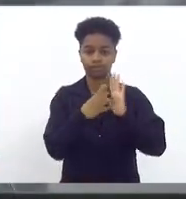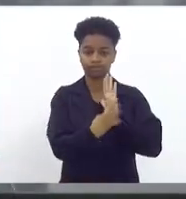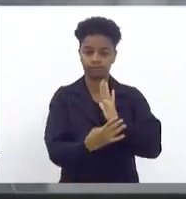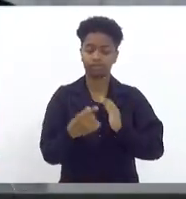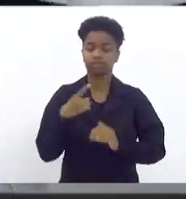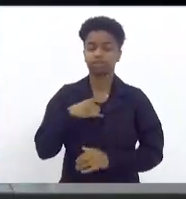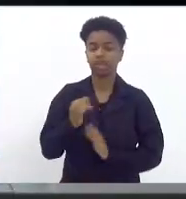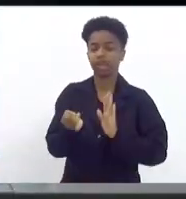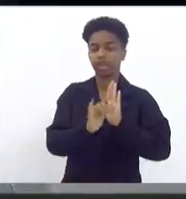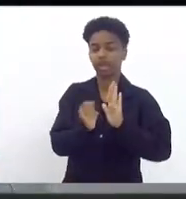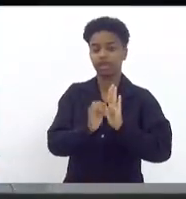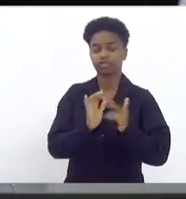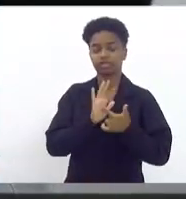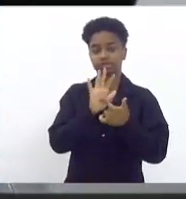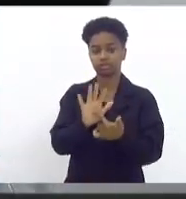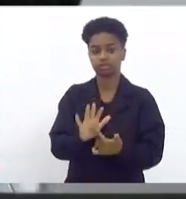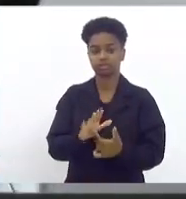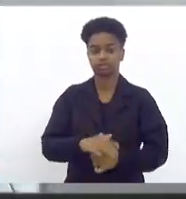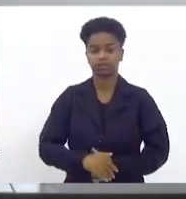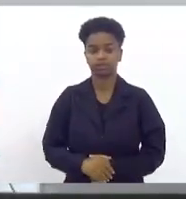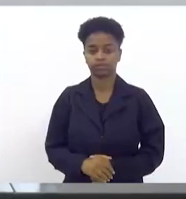no edital